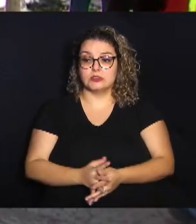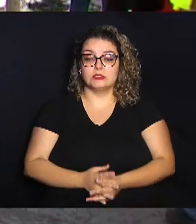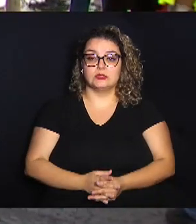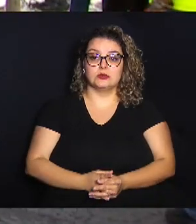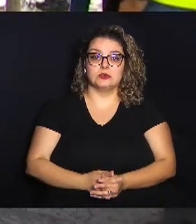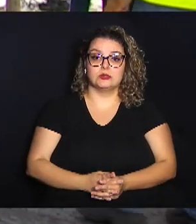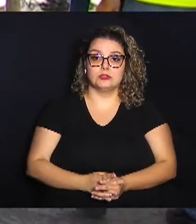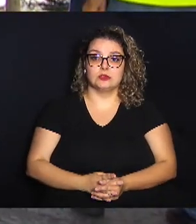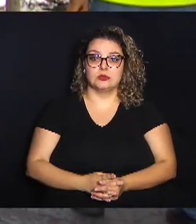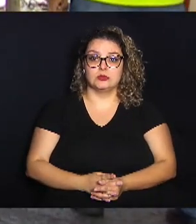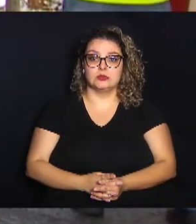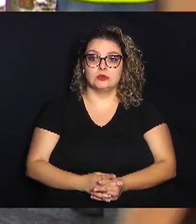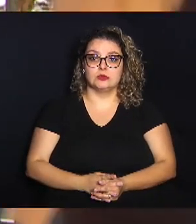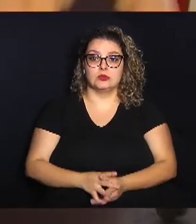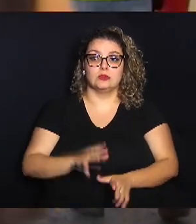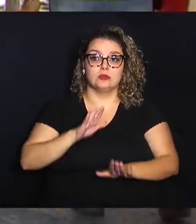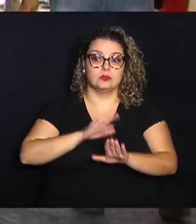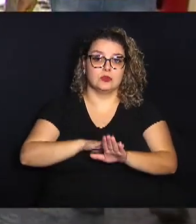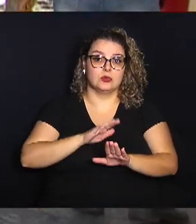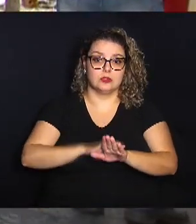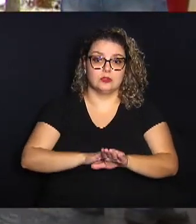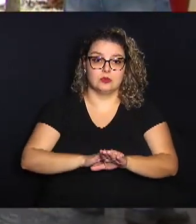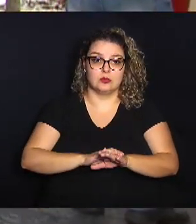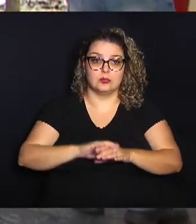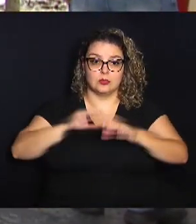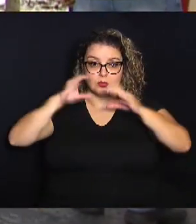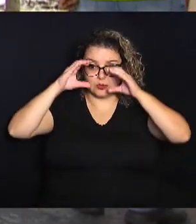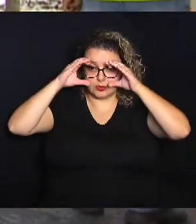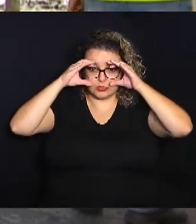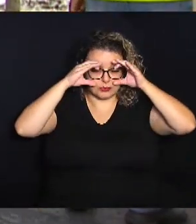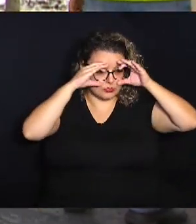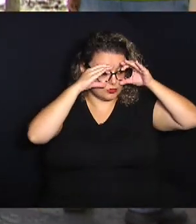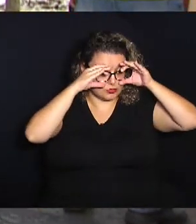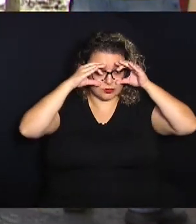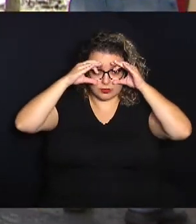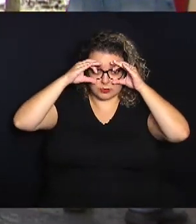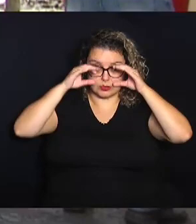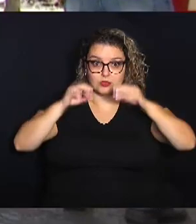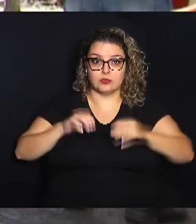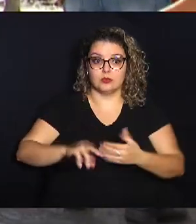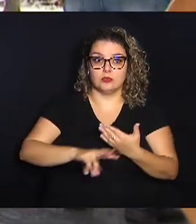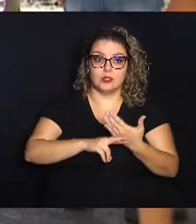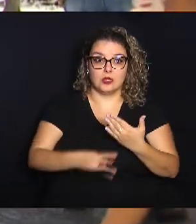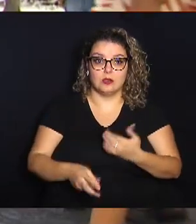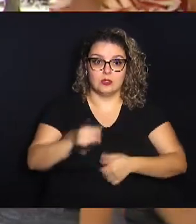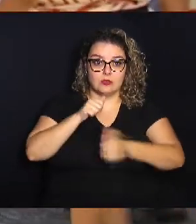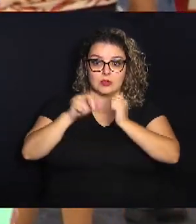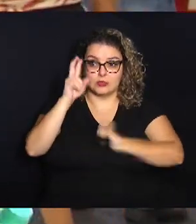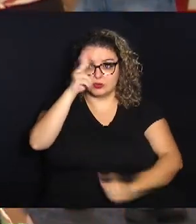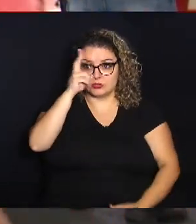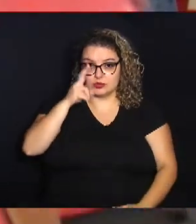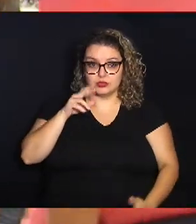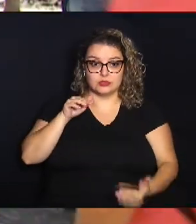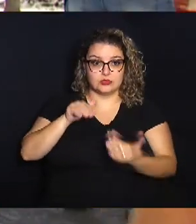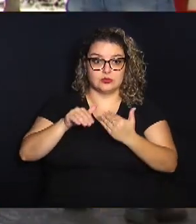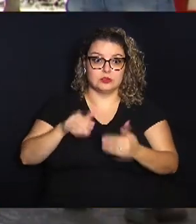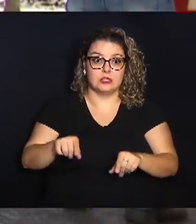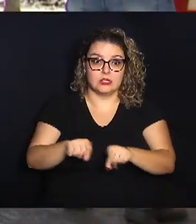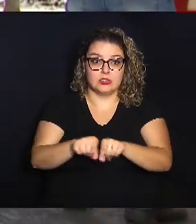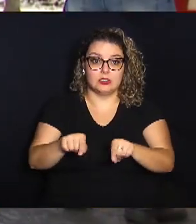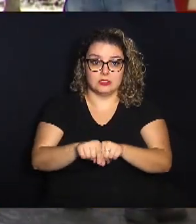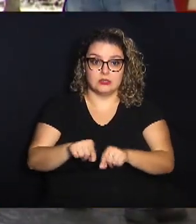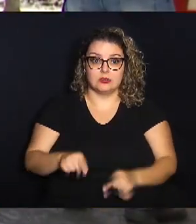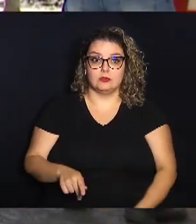estarão atividade com óculos simuladores dos efeitos do álcool em circuito de trânsito, também simulação de